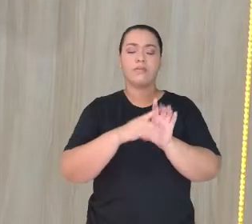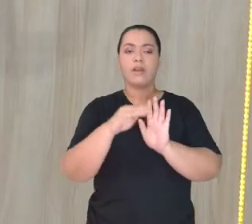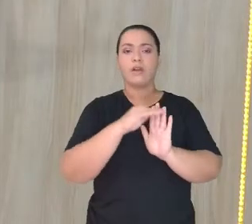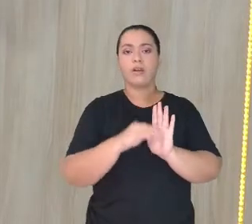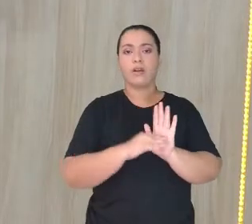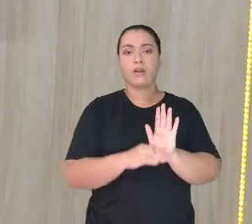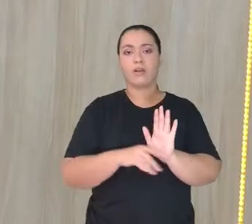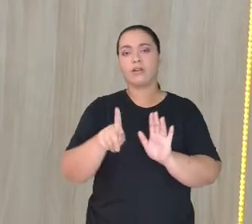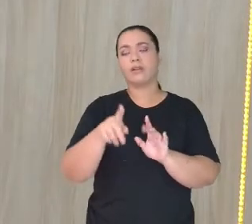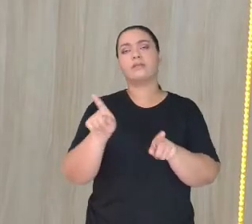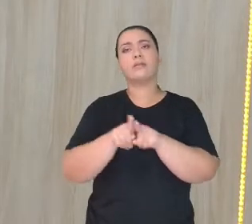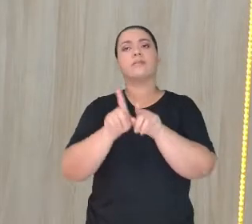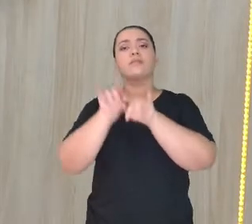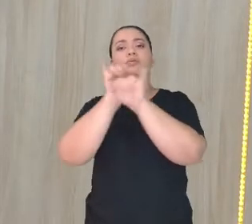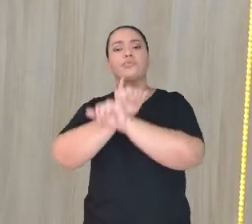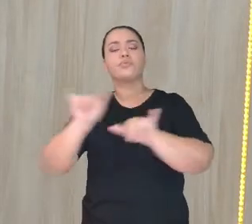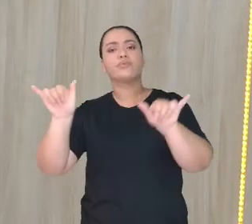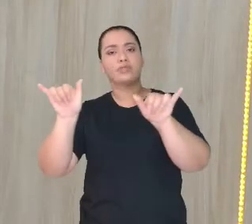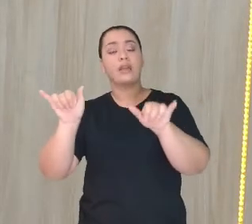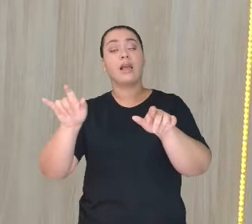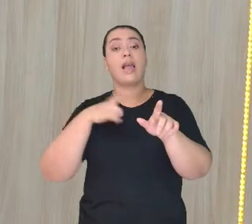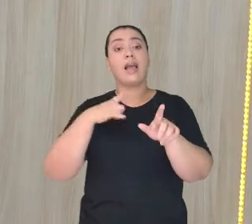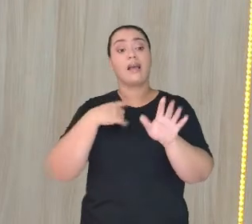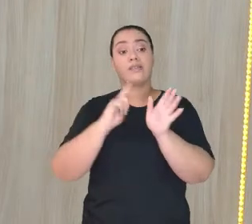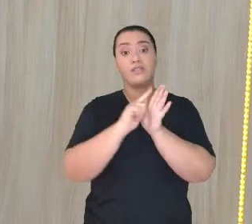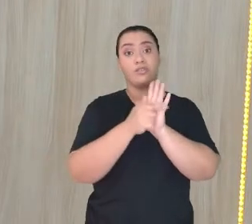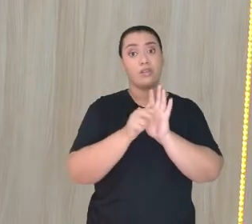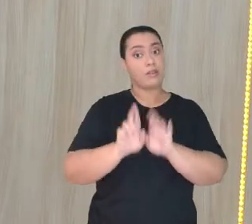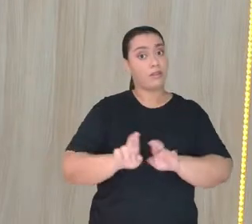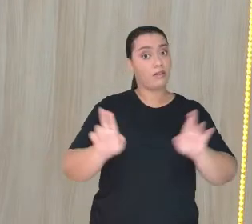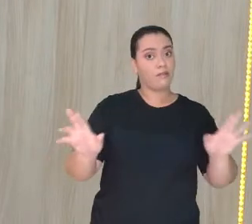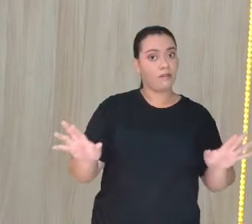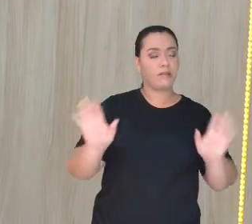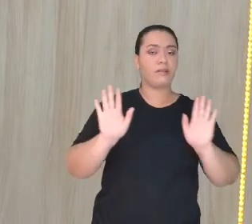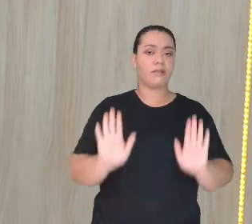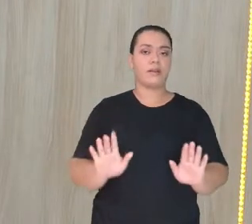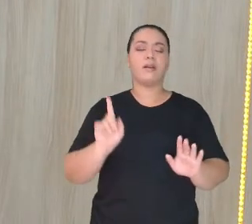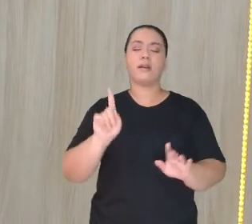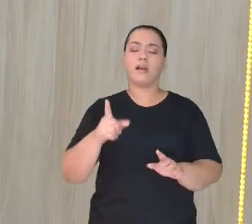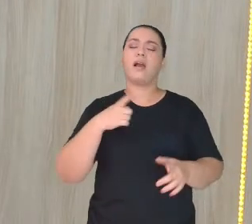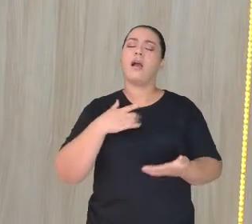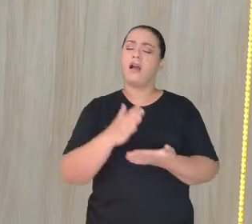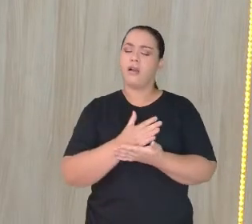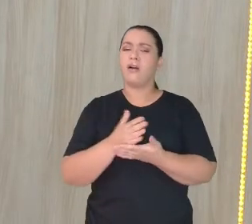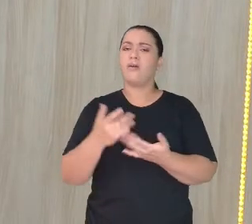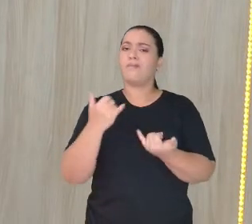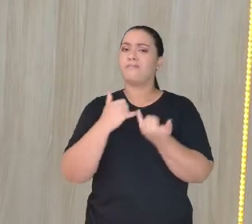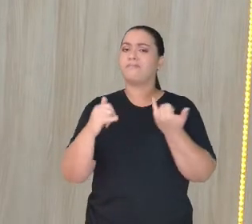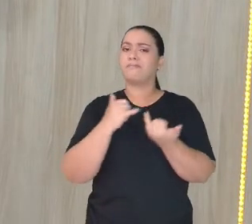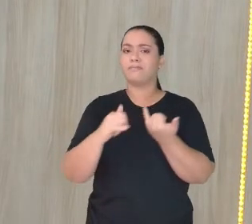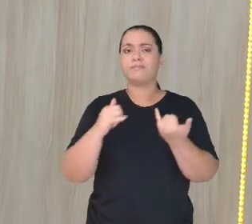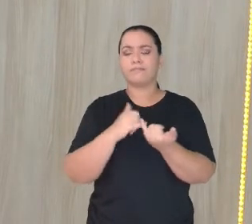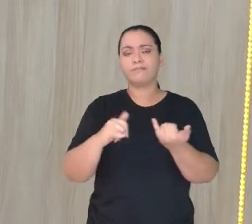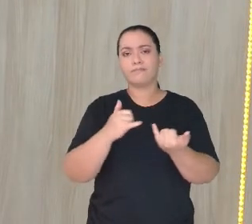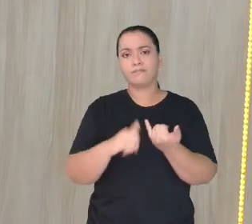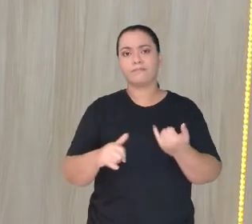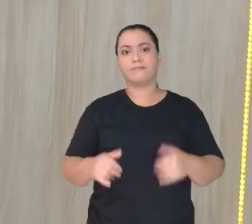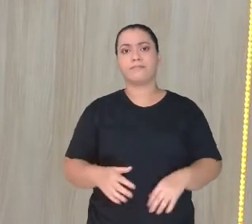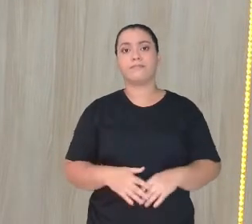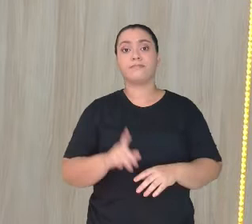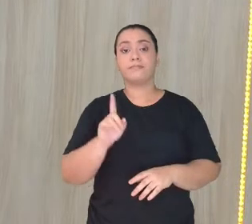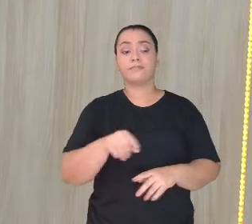das notícias, por exemplo, mesmo que sejam gêneros diferentes. Mas tem alguma semelhança, que aí, nesse caso, é o